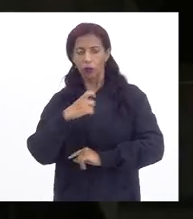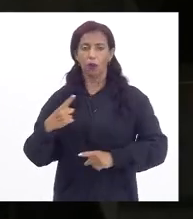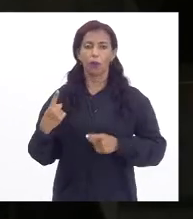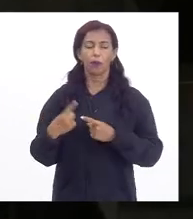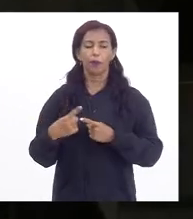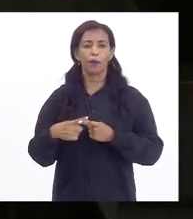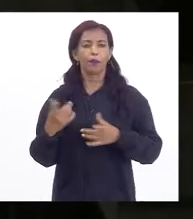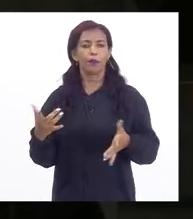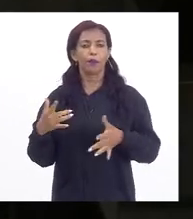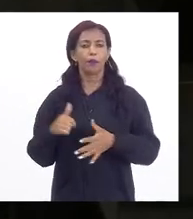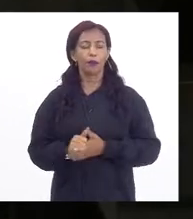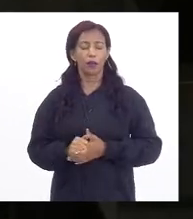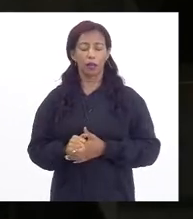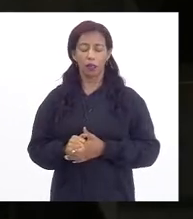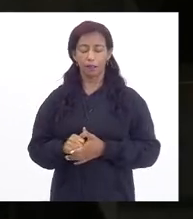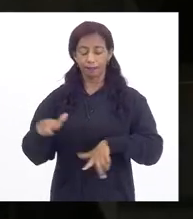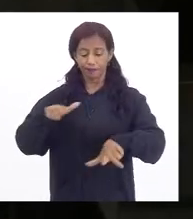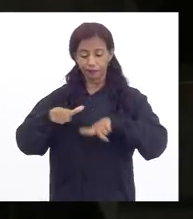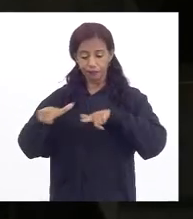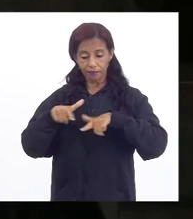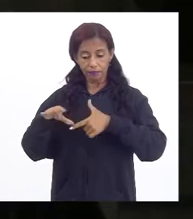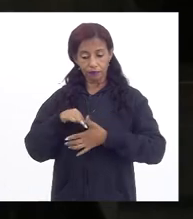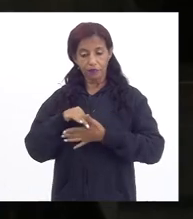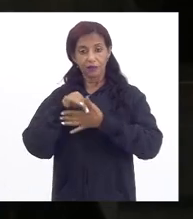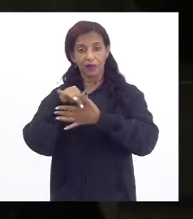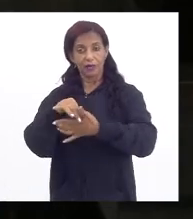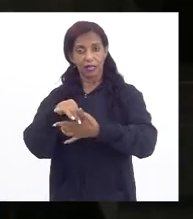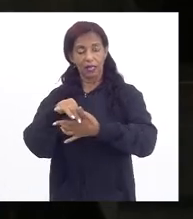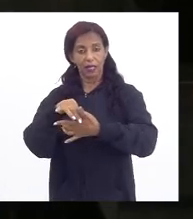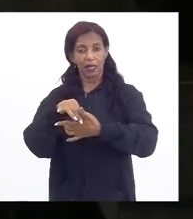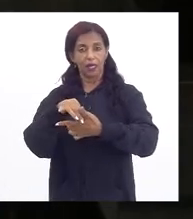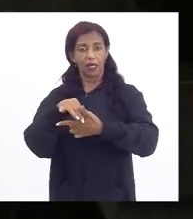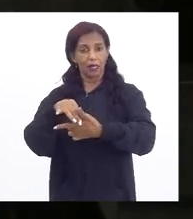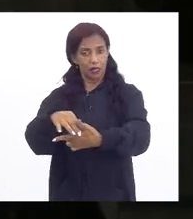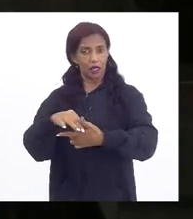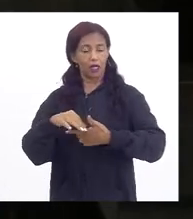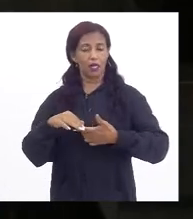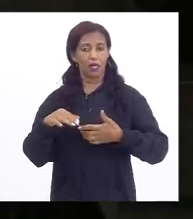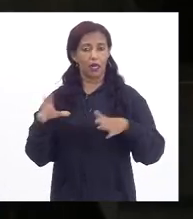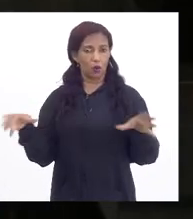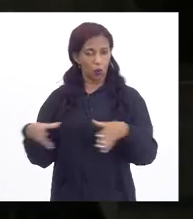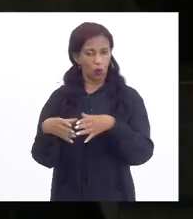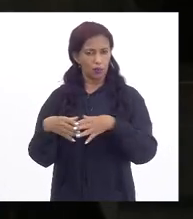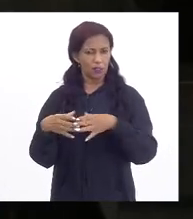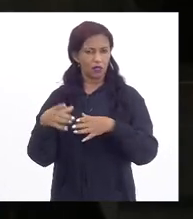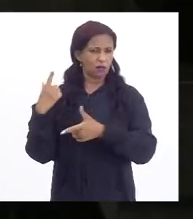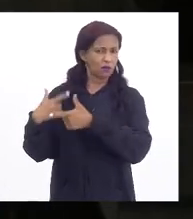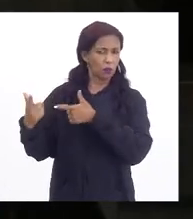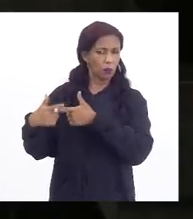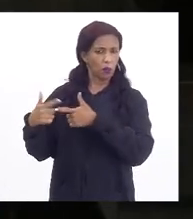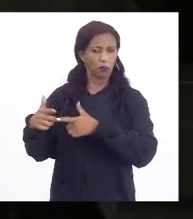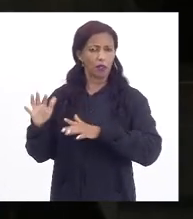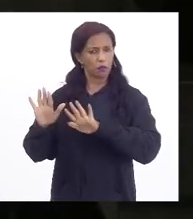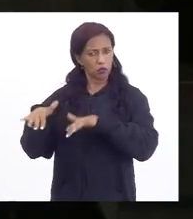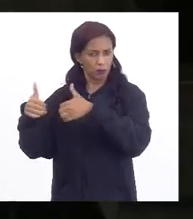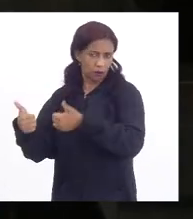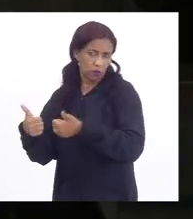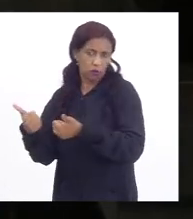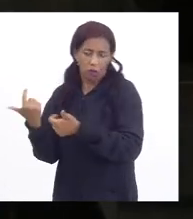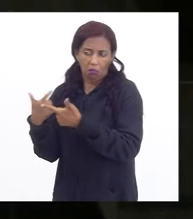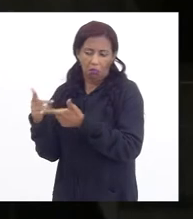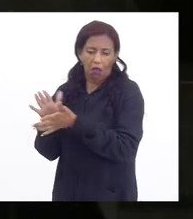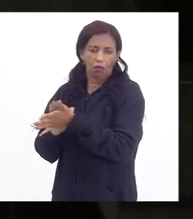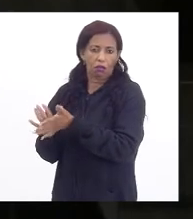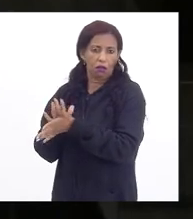a servidora que preside a comissão, a Liliane, teve um problema pessoal, esperamos que esteja bem, né, que não seja nada demais. E a